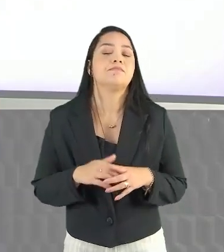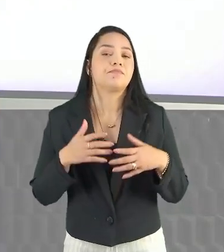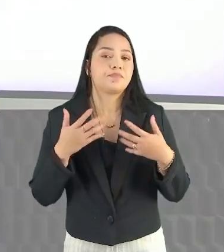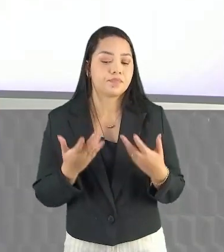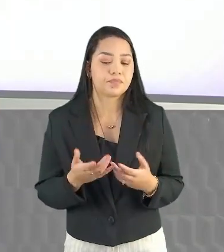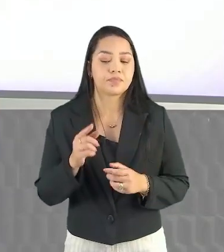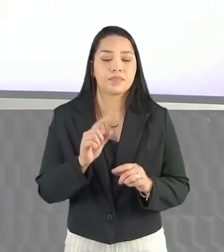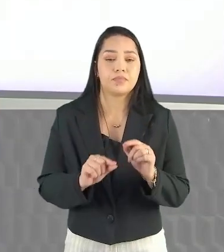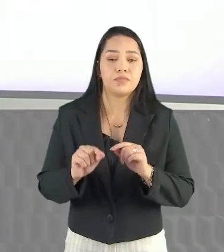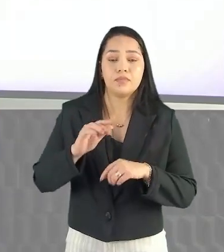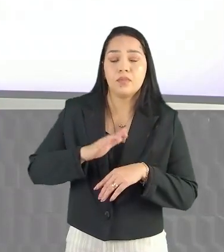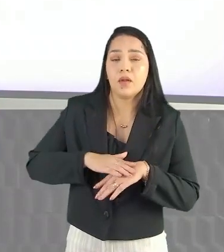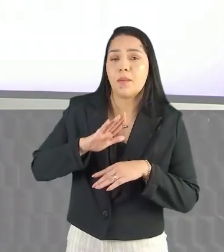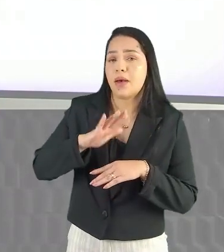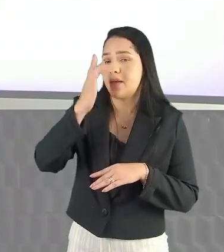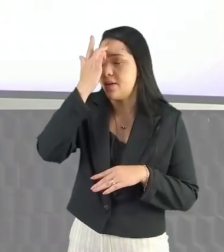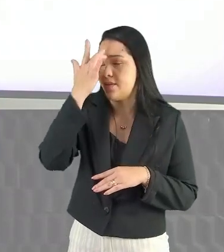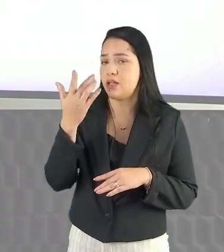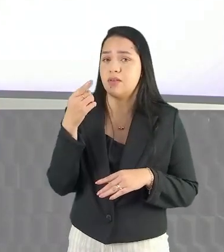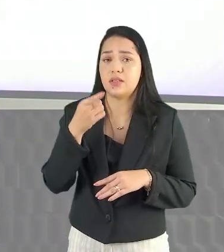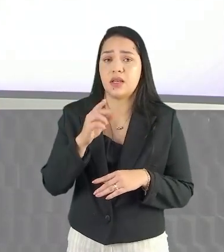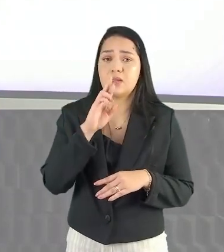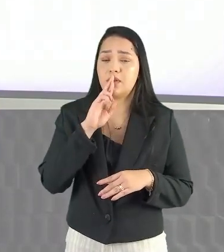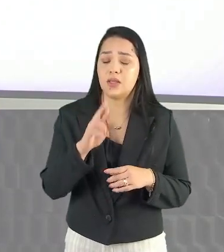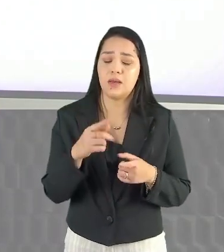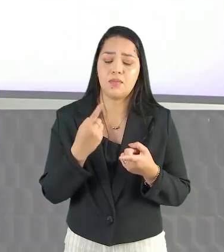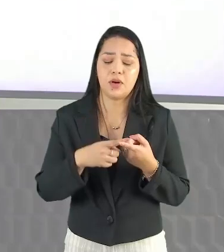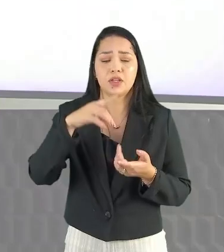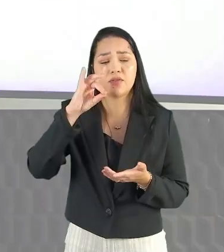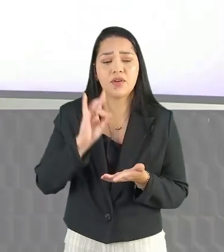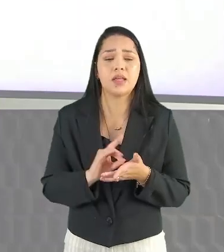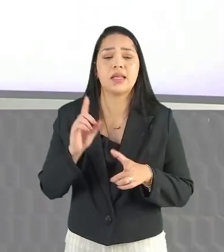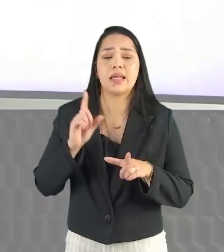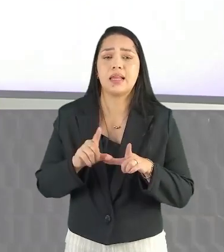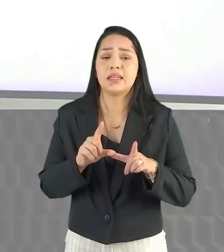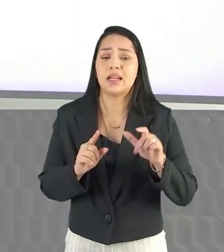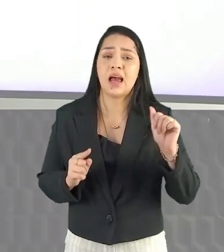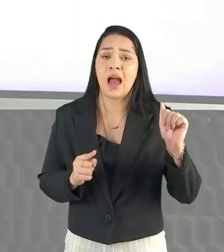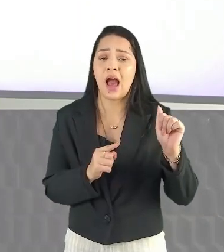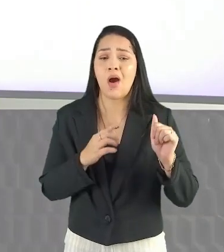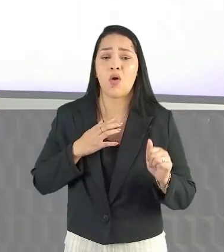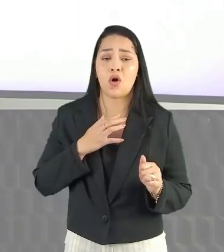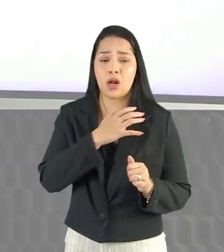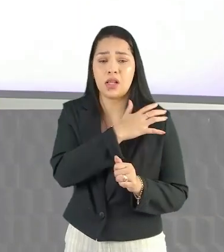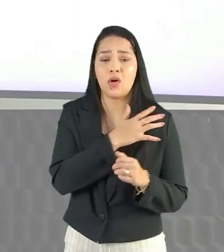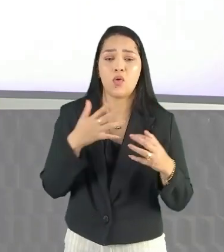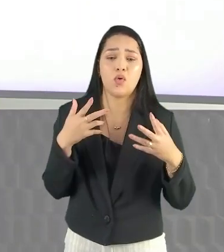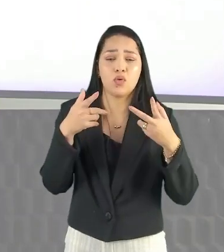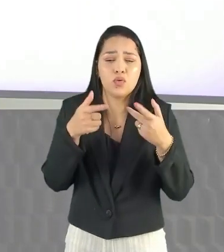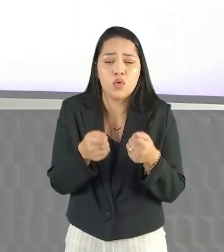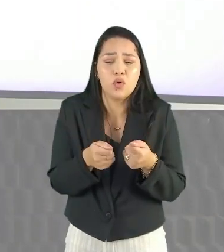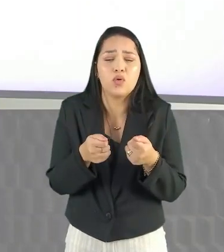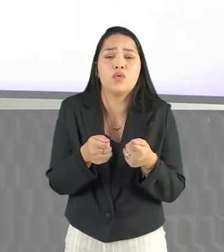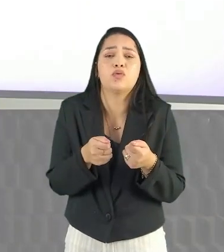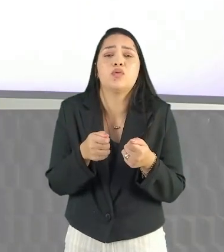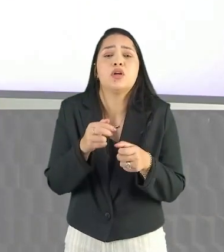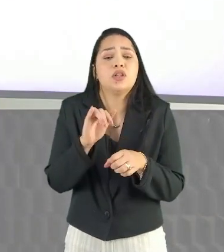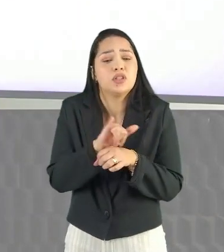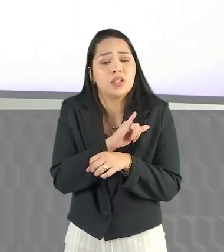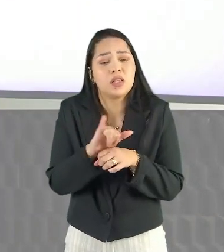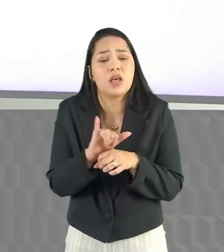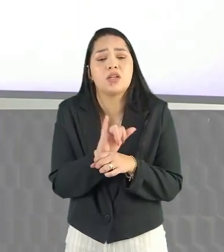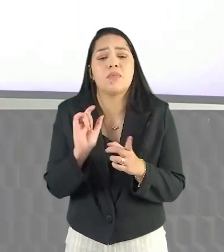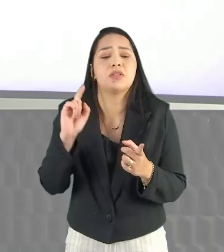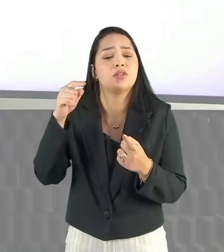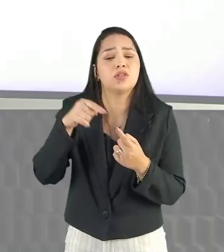nessa questão, fica muito mais fácil você responder, porque, de fato, é a letra A. O coronel se servia de todo tipo de recurso para atingir seus